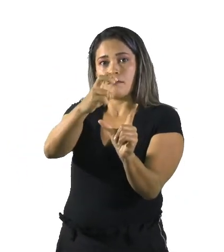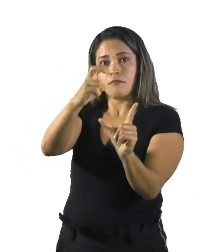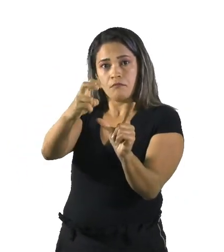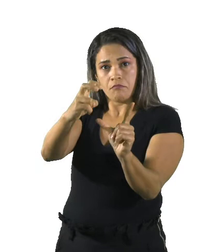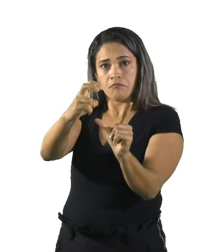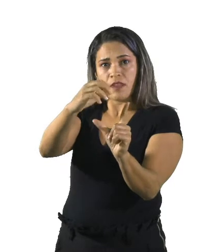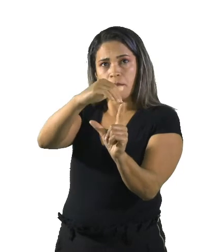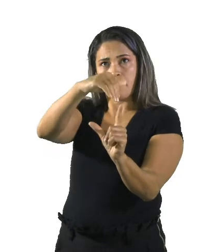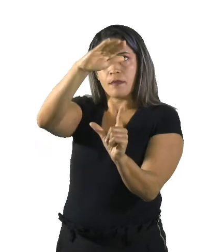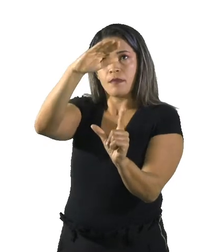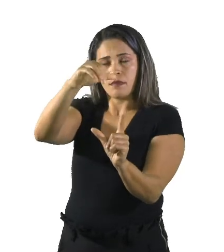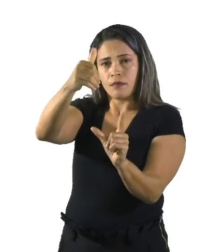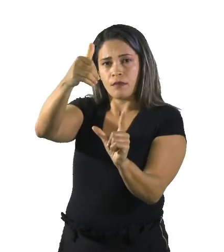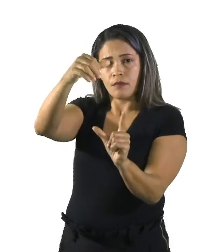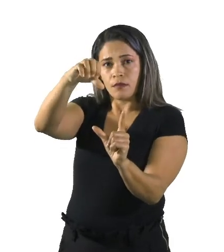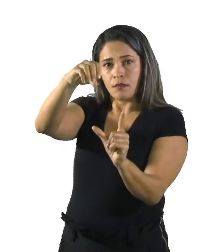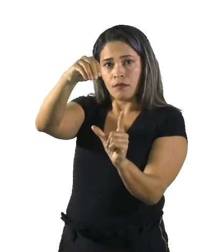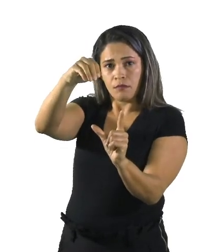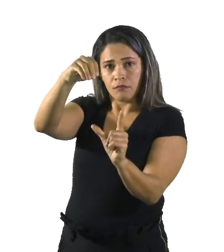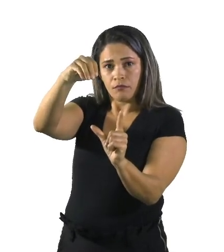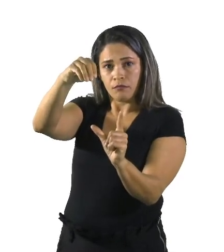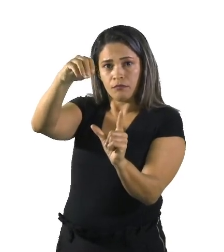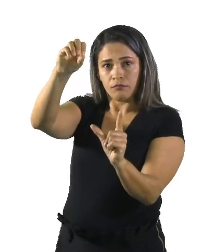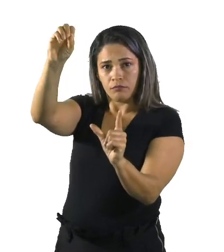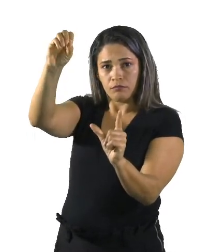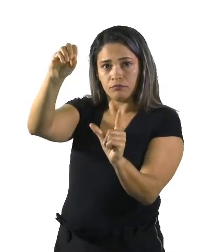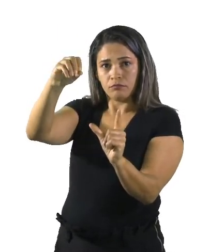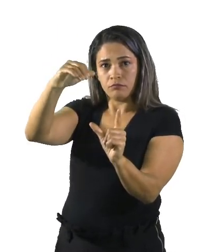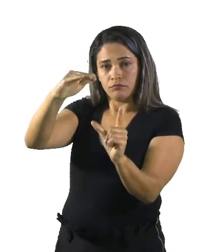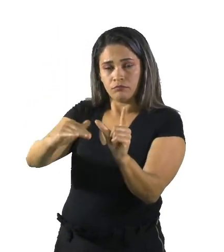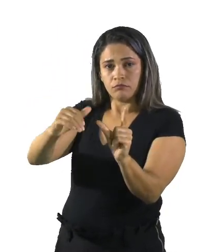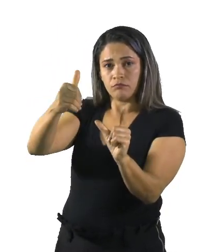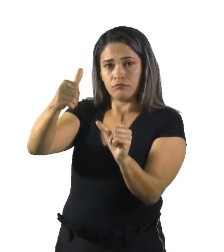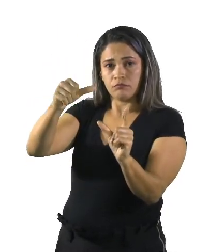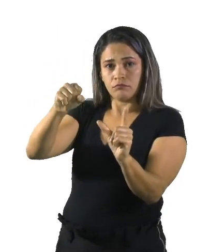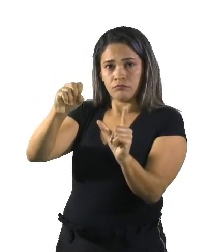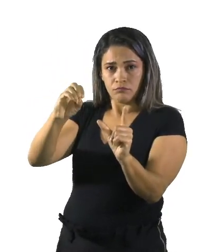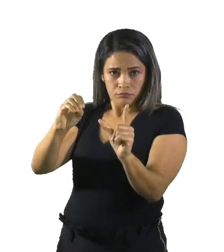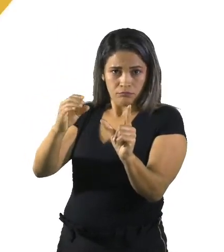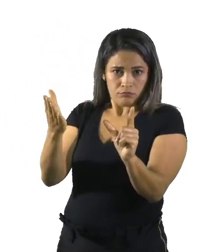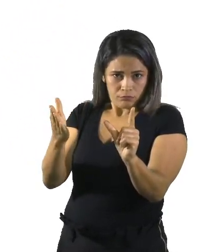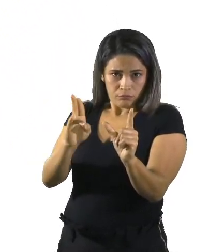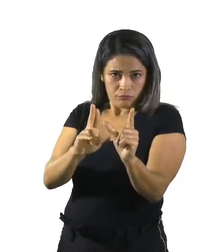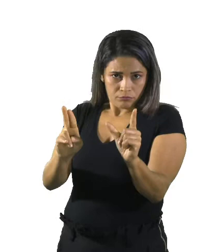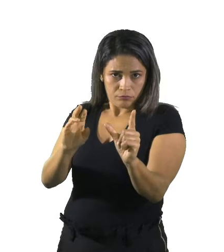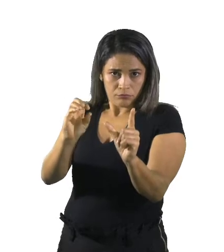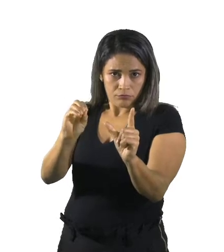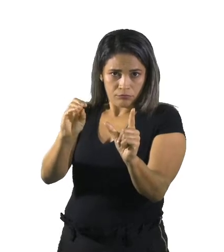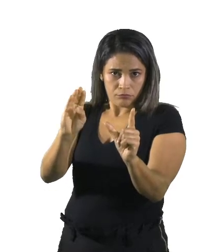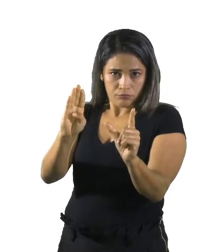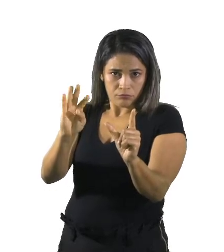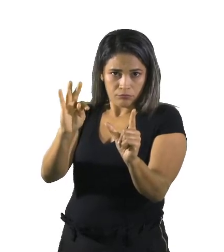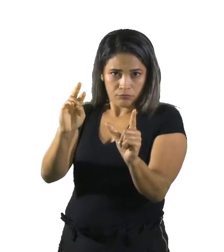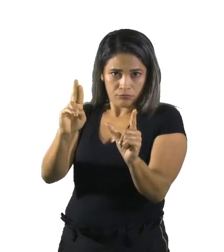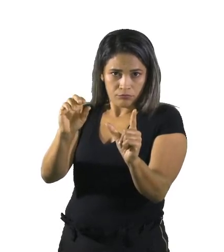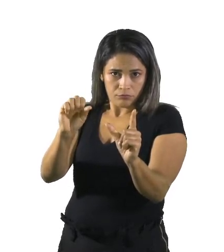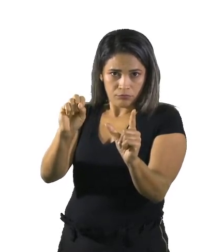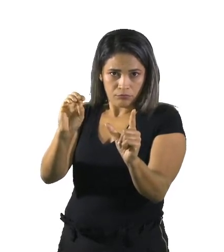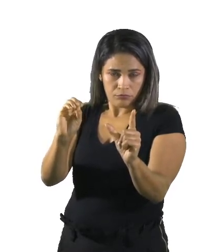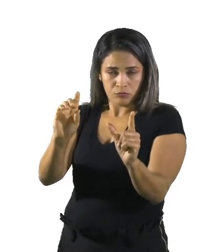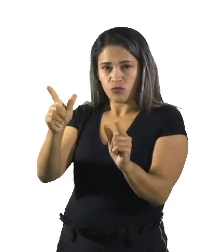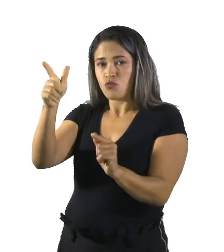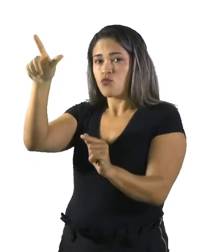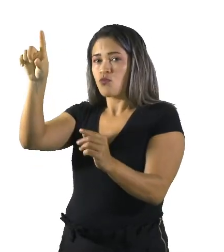e é menor do que 180, portanto, um ângulo obtuso, tá? Outro tipo de ângulo, nós